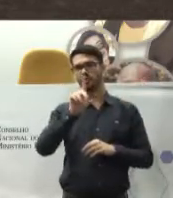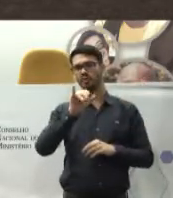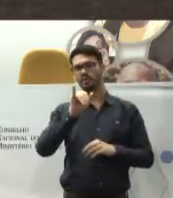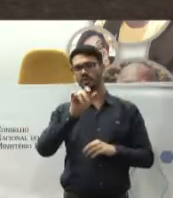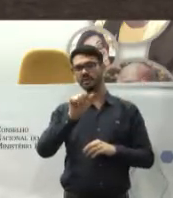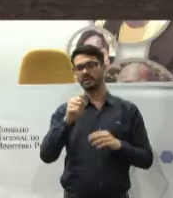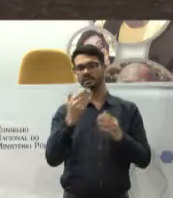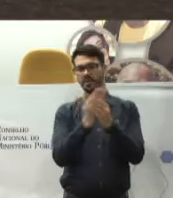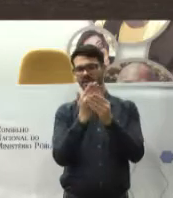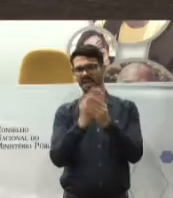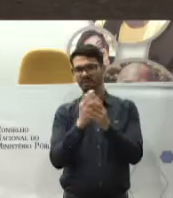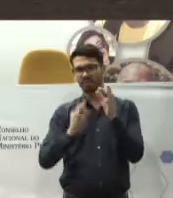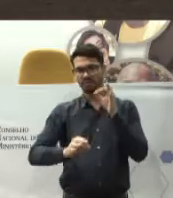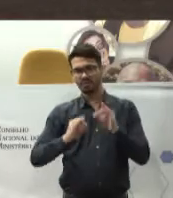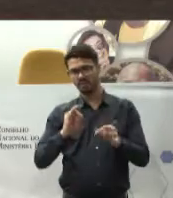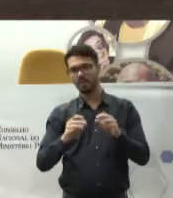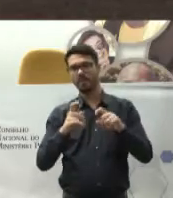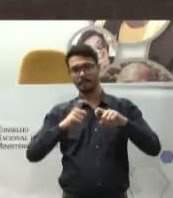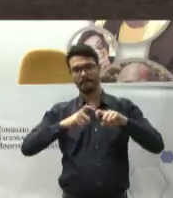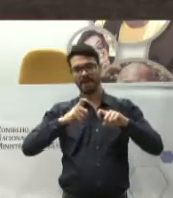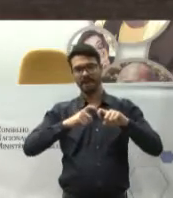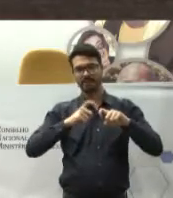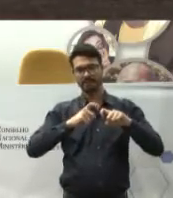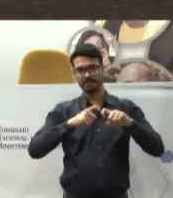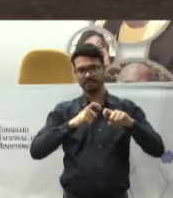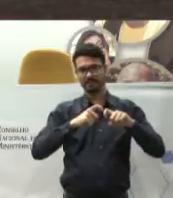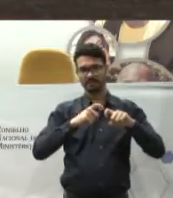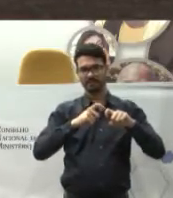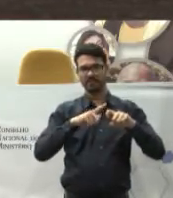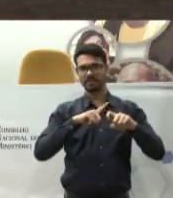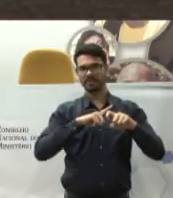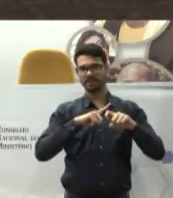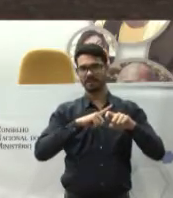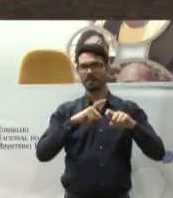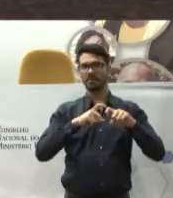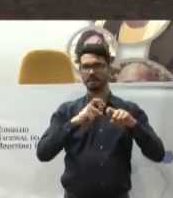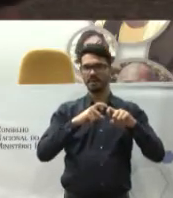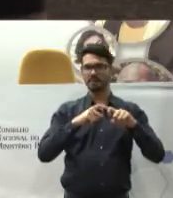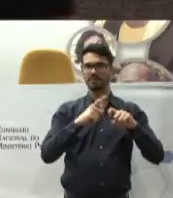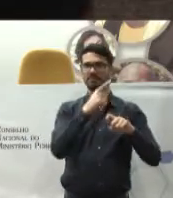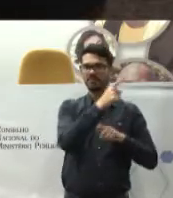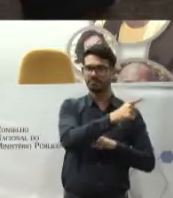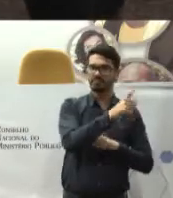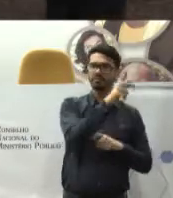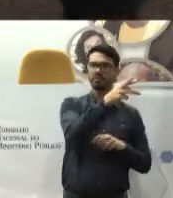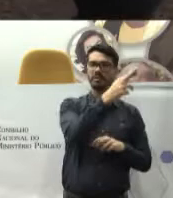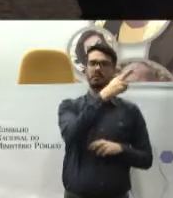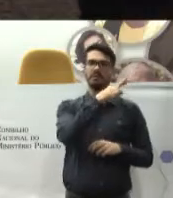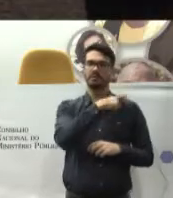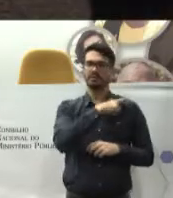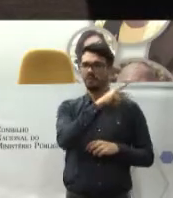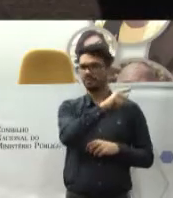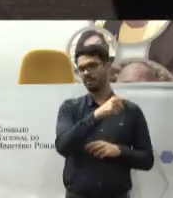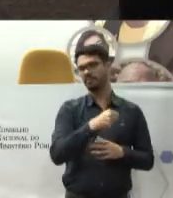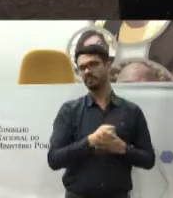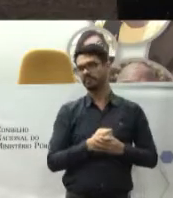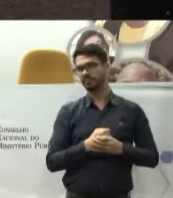integrada. Os médicos, por trás de toda a judicialização, tem um médico prescritor. E a gente, às vezes,